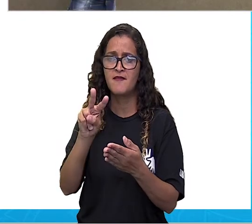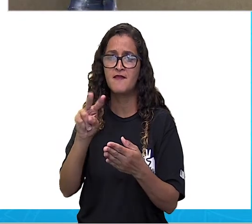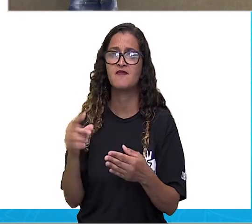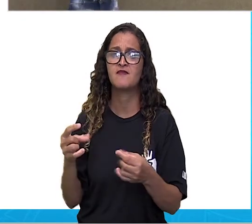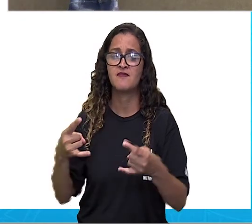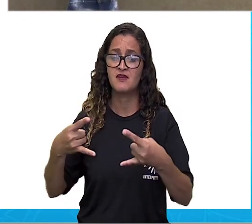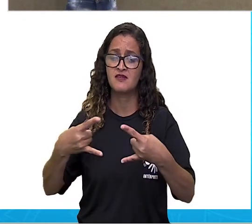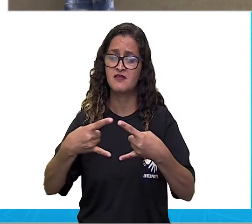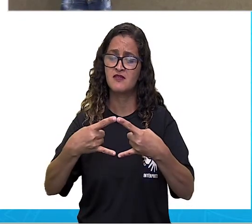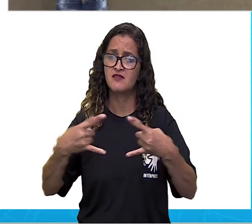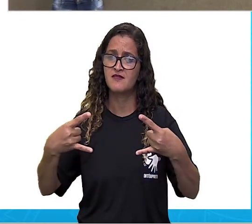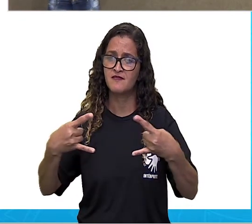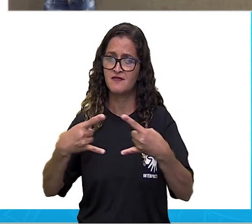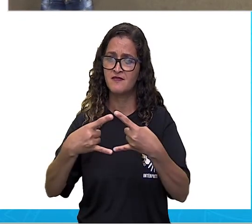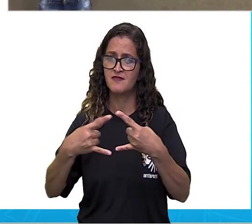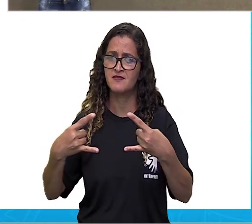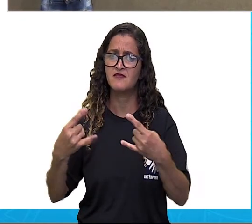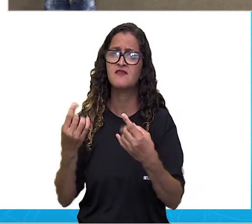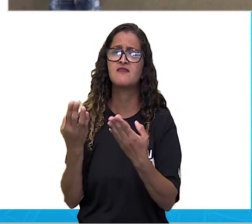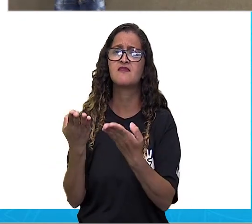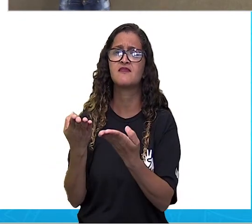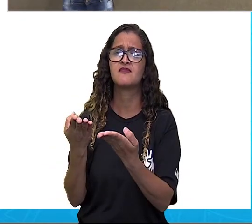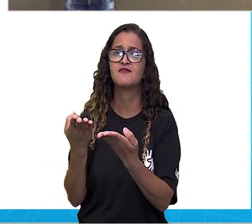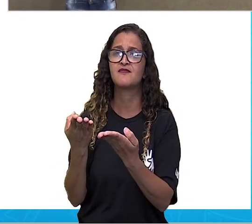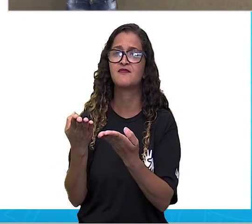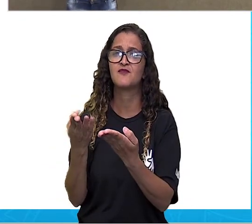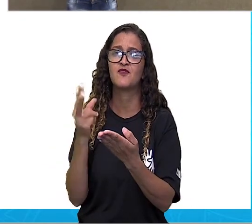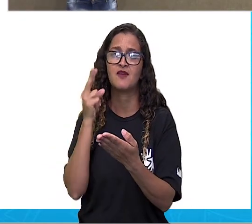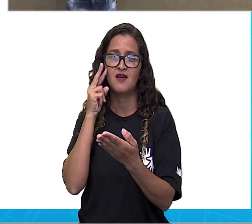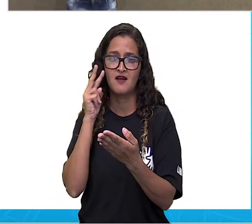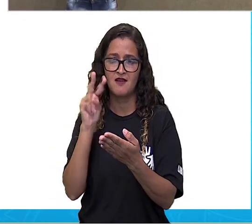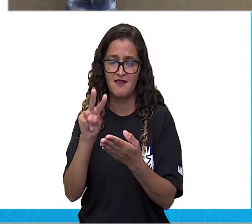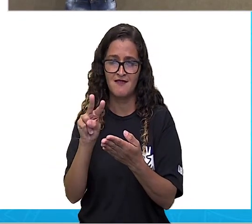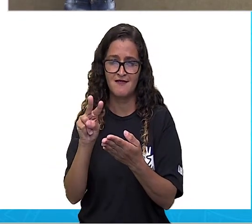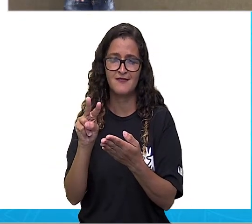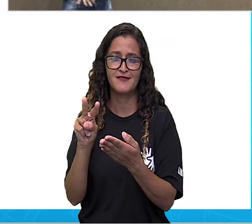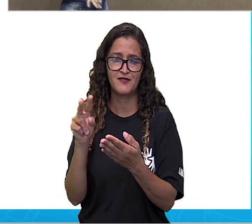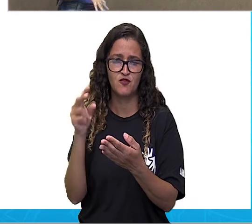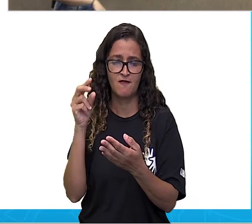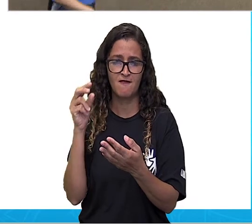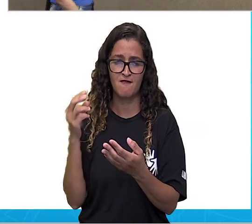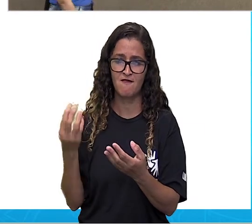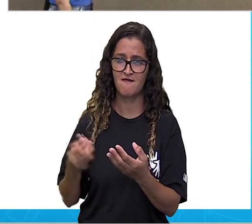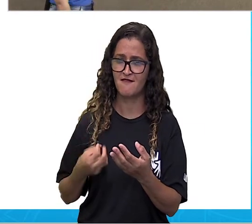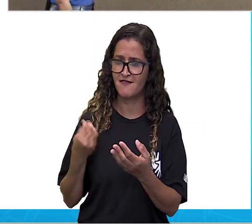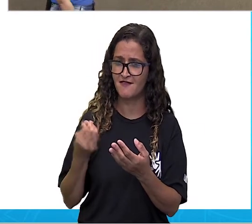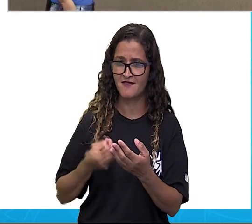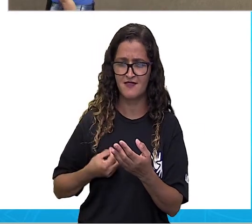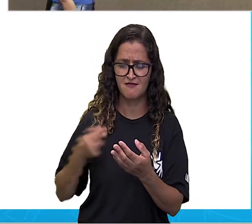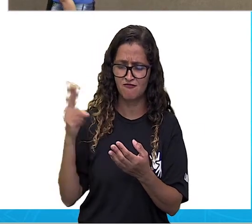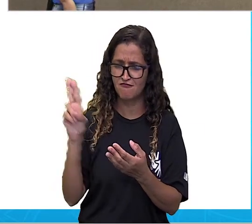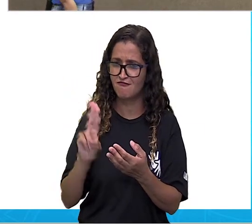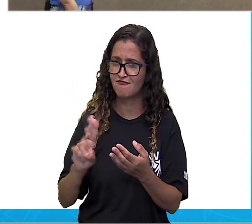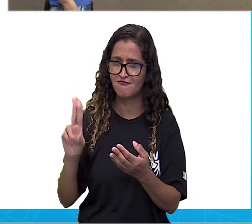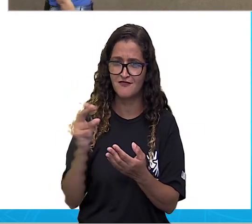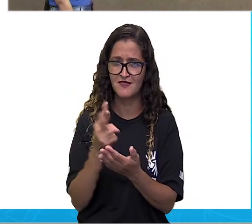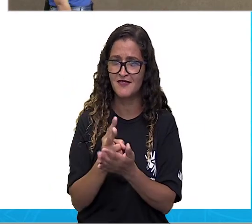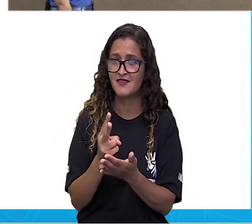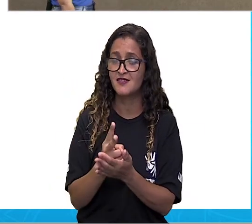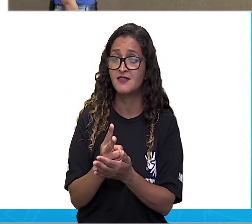E aí, nós vamos levar esse agrupamento para as nossas vidas, de jovens e adultos. Então, nós temos